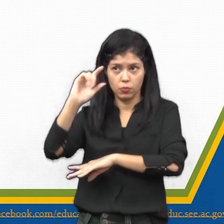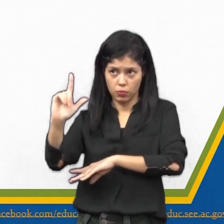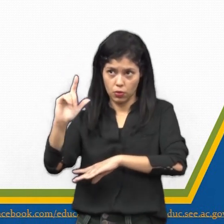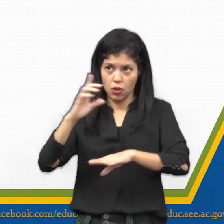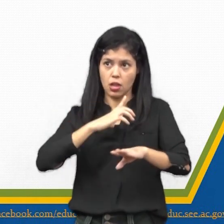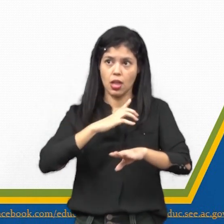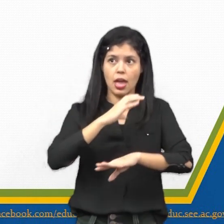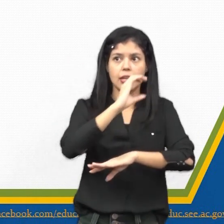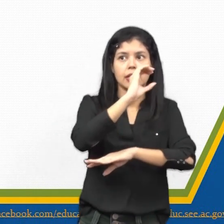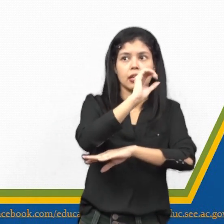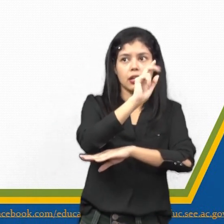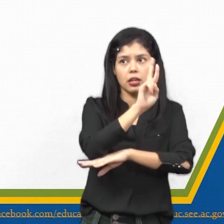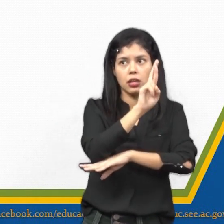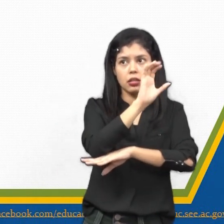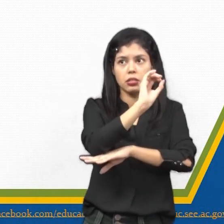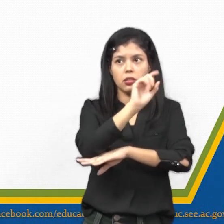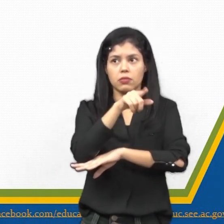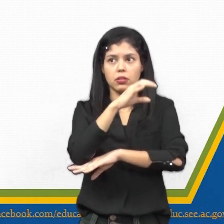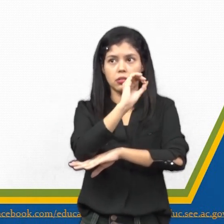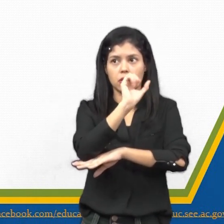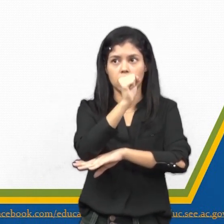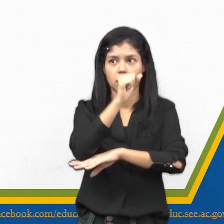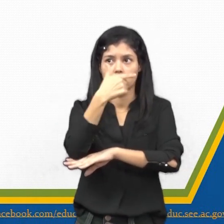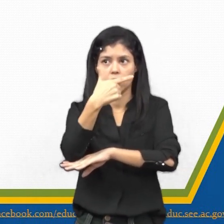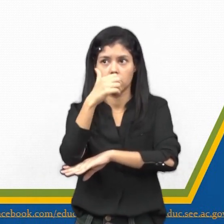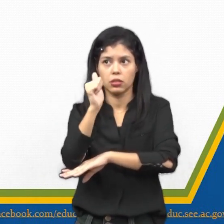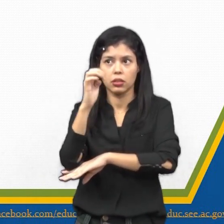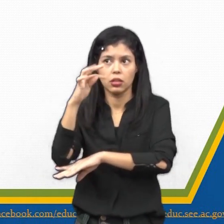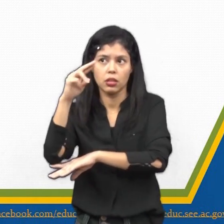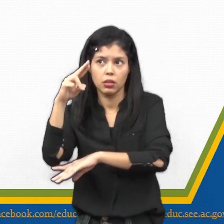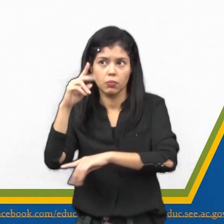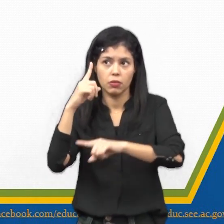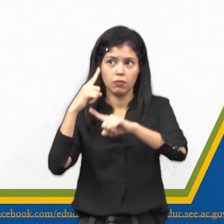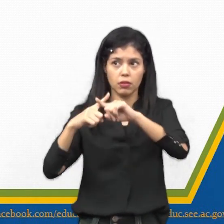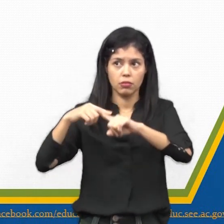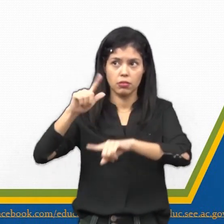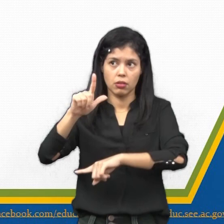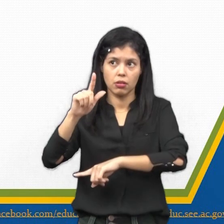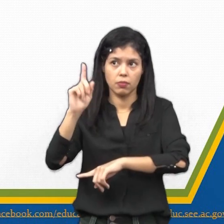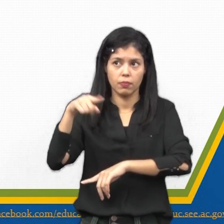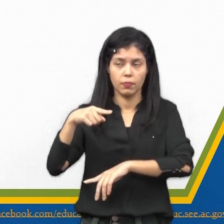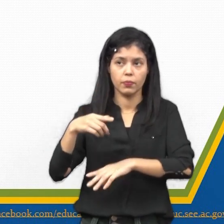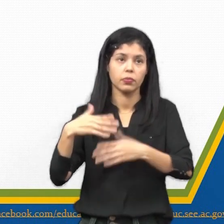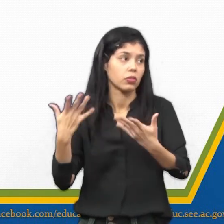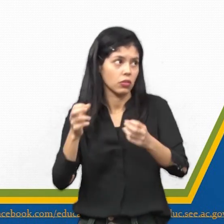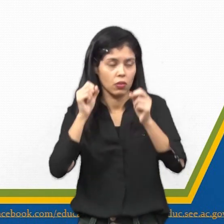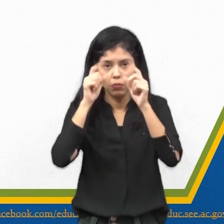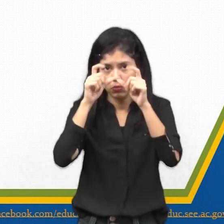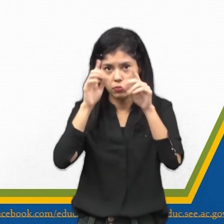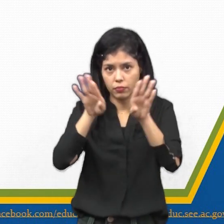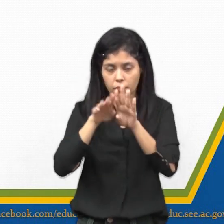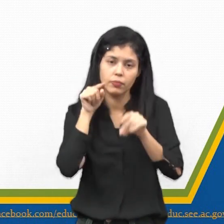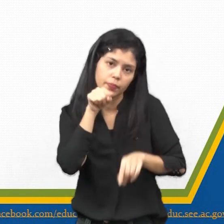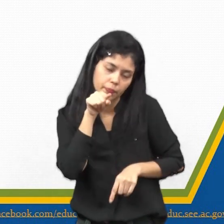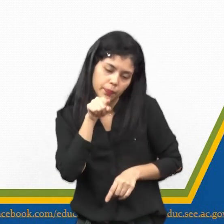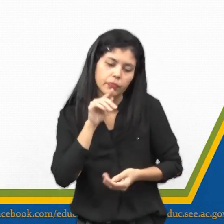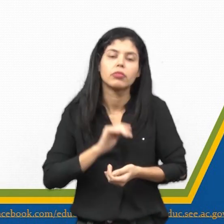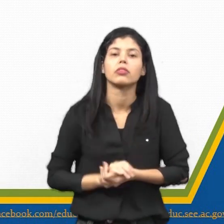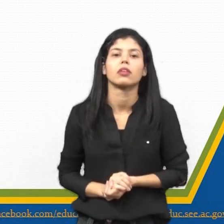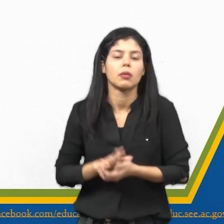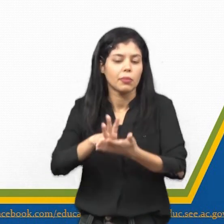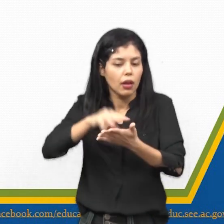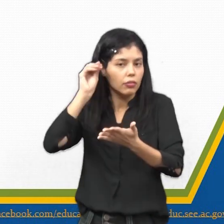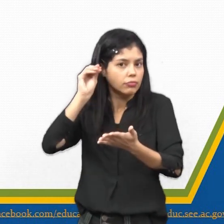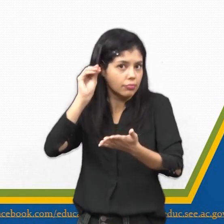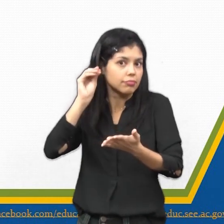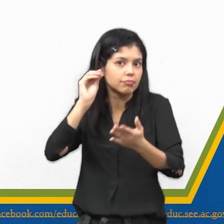R é 0,082 porque a pressão está em atm. Então vamos observar aqui. Então, como eu disse anteriormente, vamos retirar